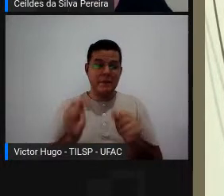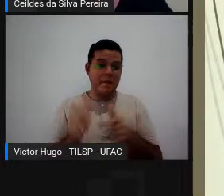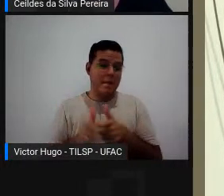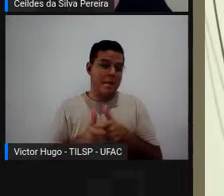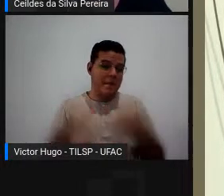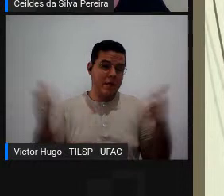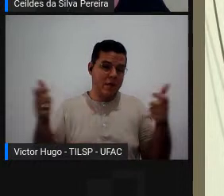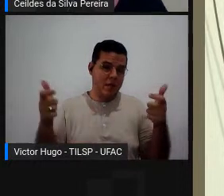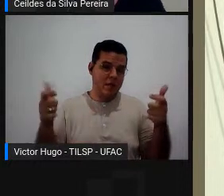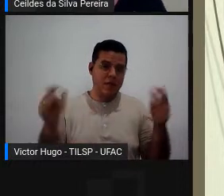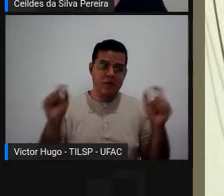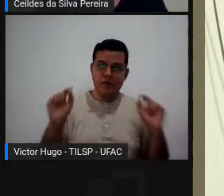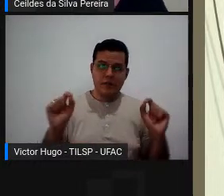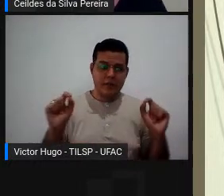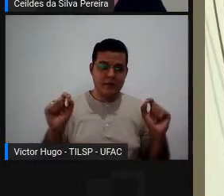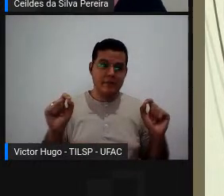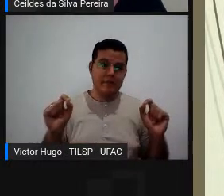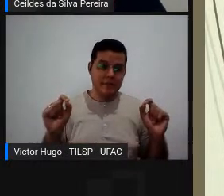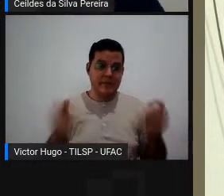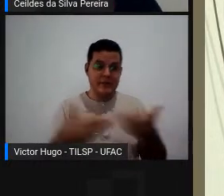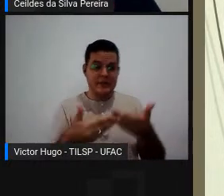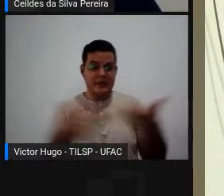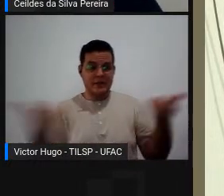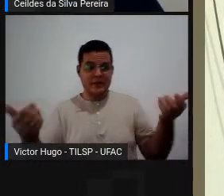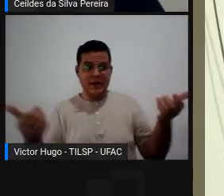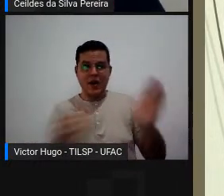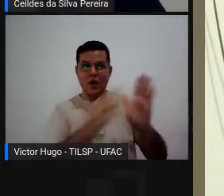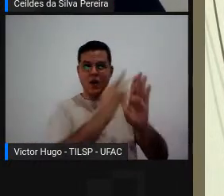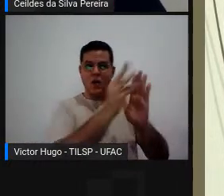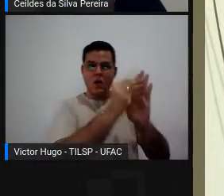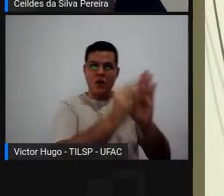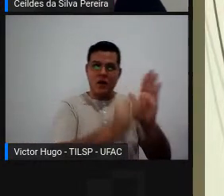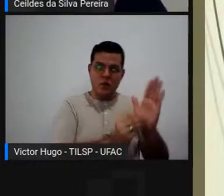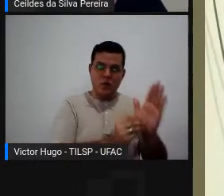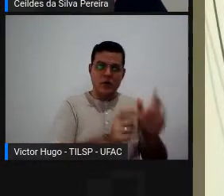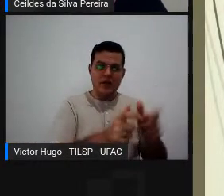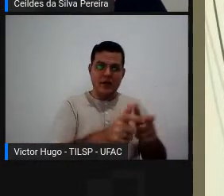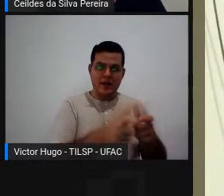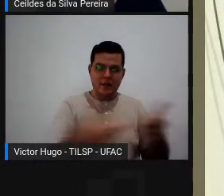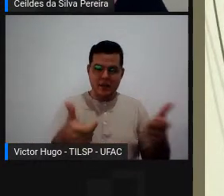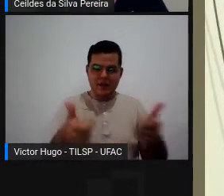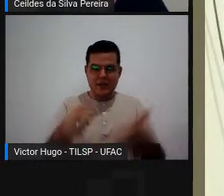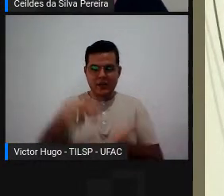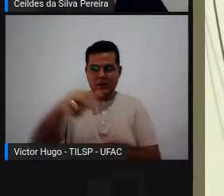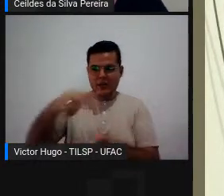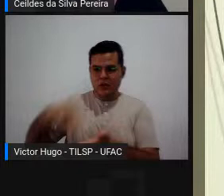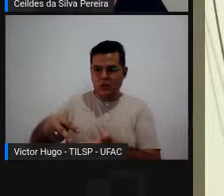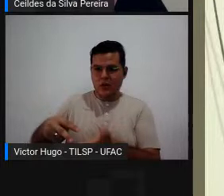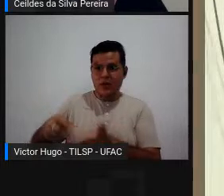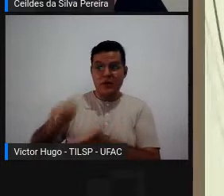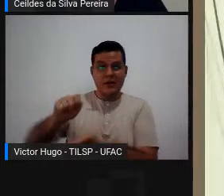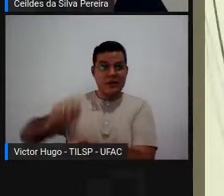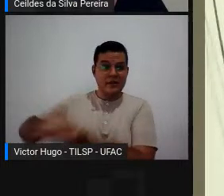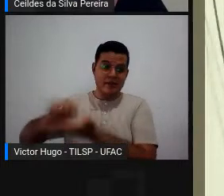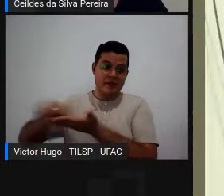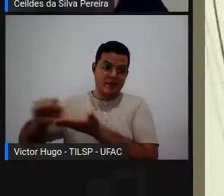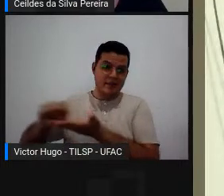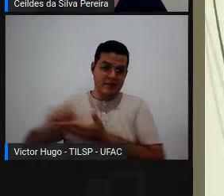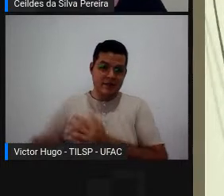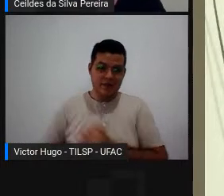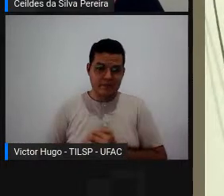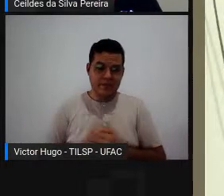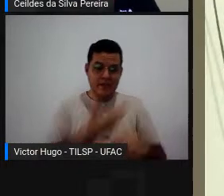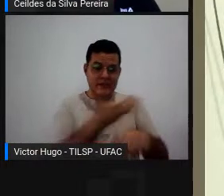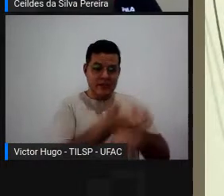primeiro, a separação de conteúdos de gramática de conteúdos de leitura e produção, disciplinas específicas para tratar de ambas.